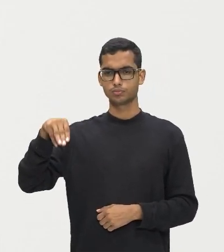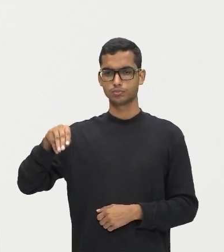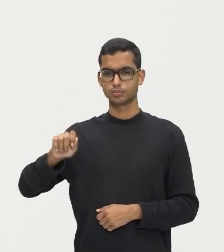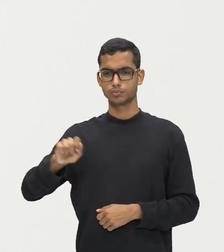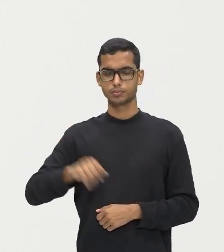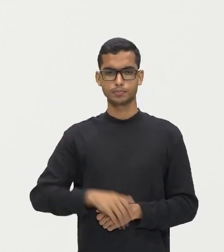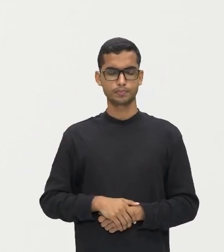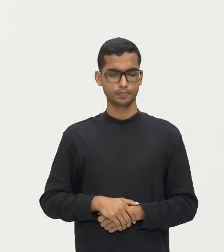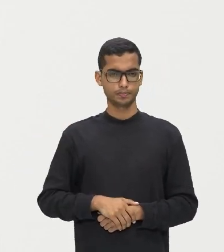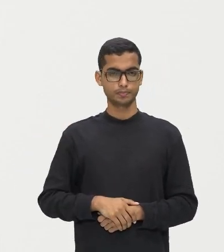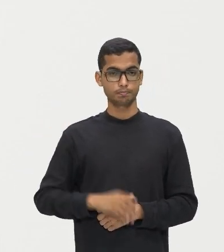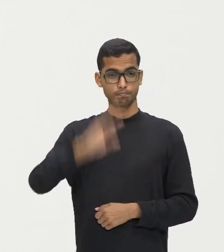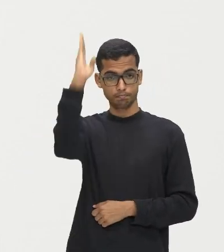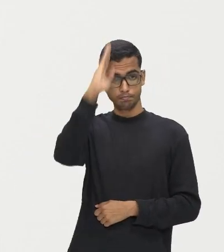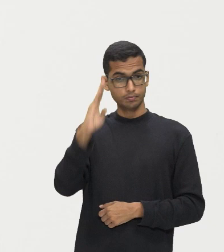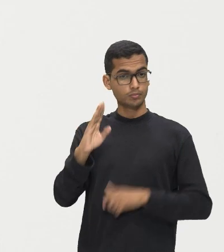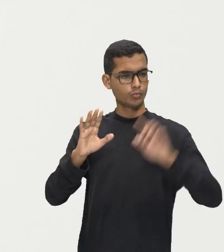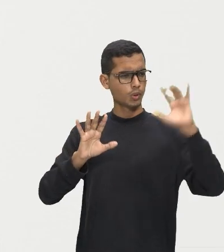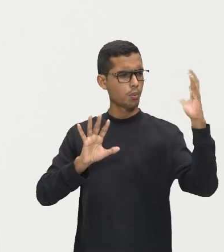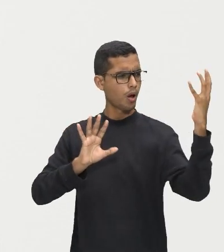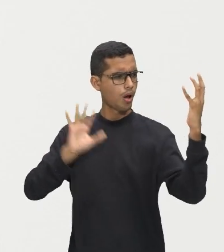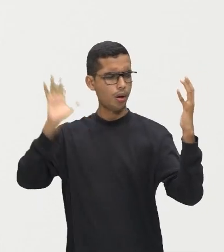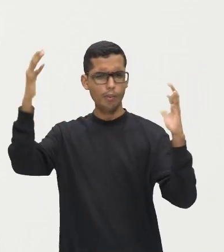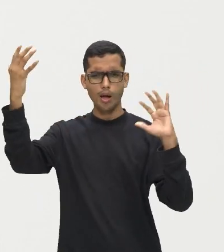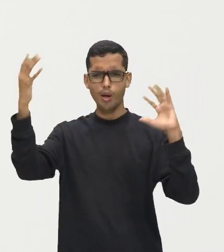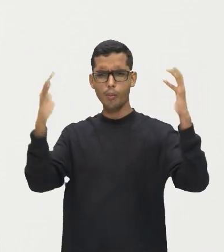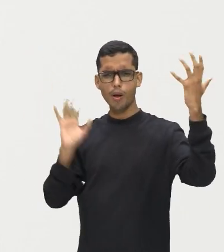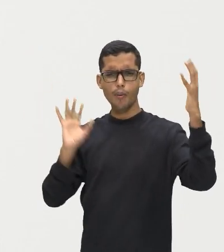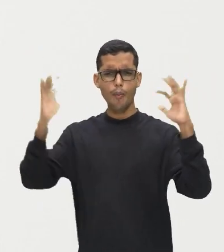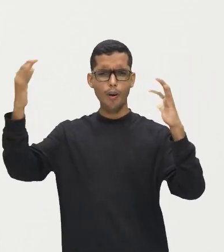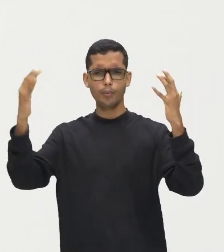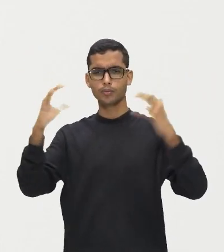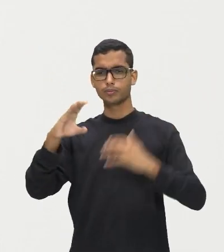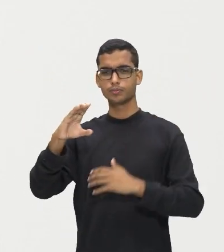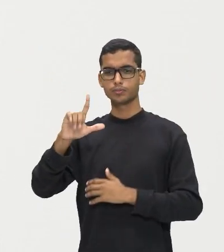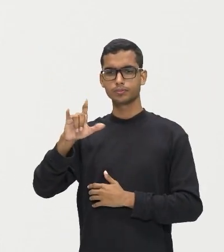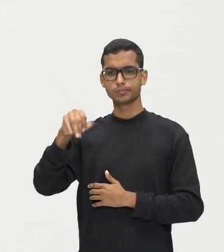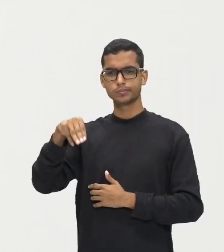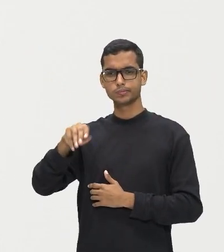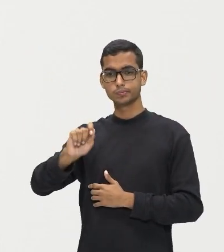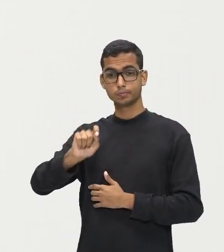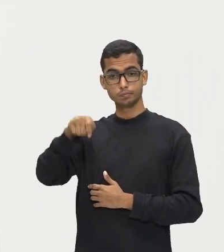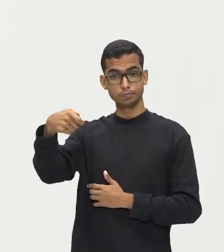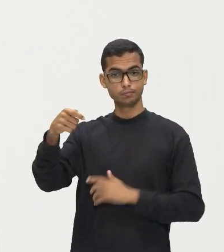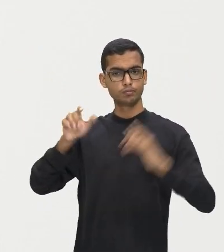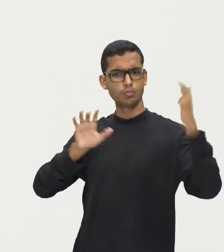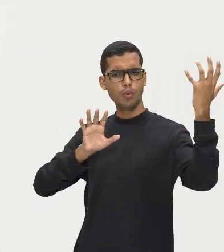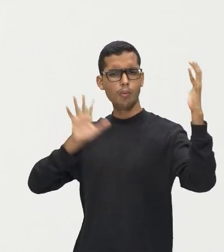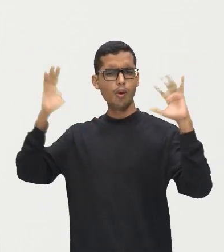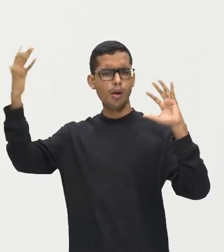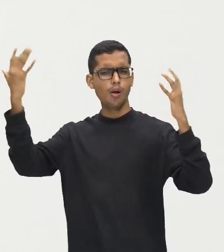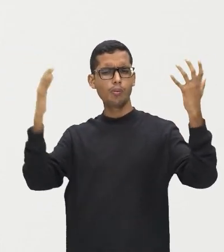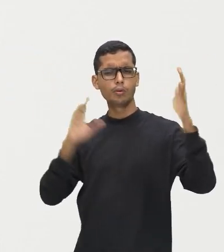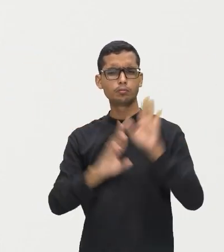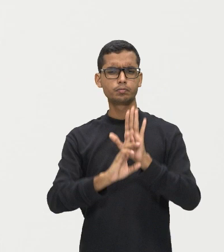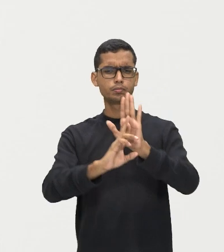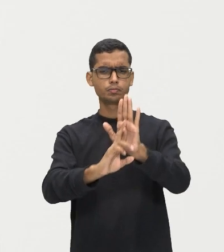Clima. Então, apenas o Brasil vai estar identificado, apenas os climas que fazem parte do Brasil estarão aí